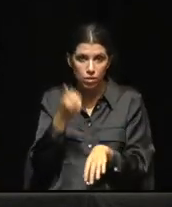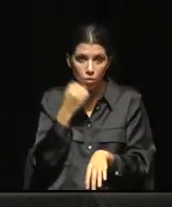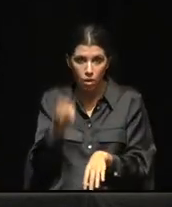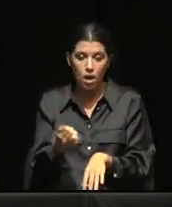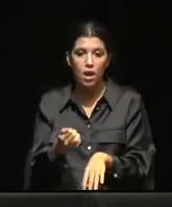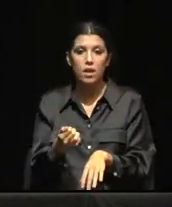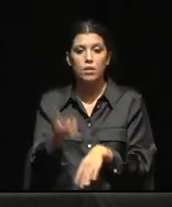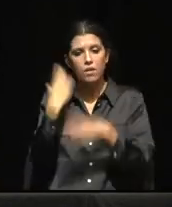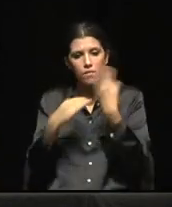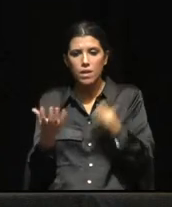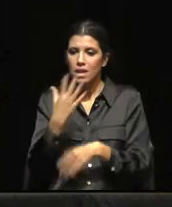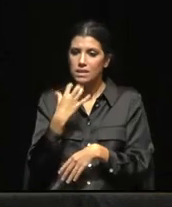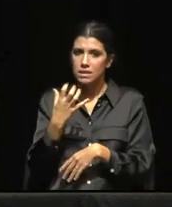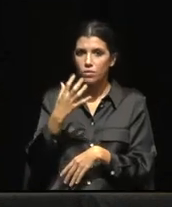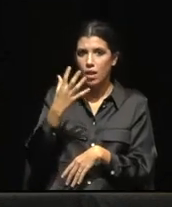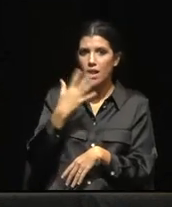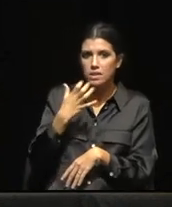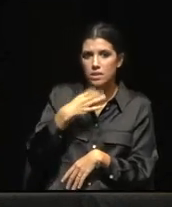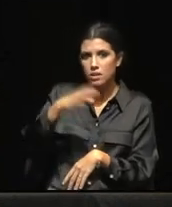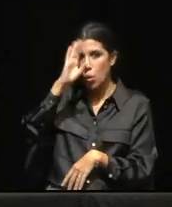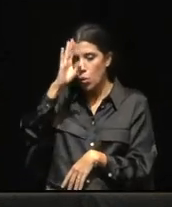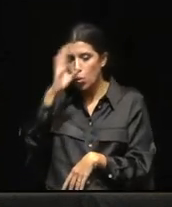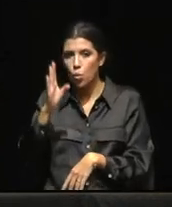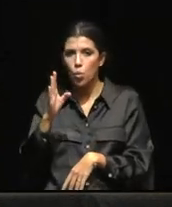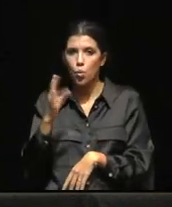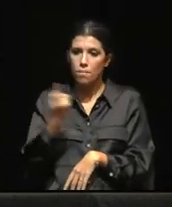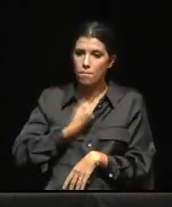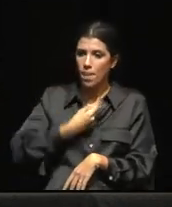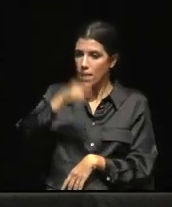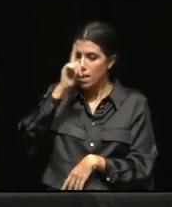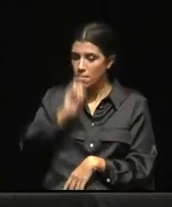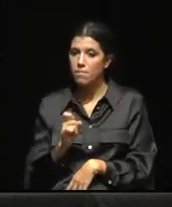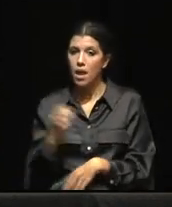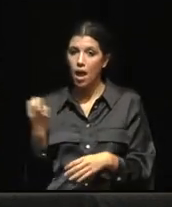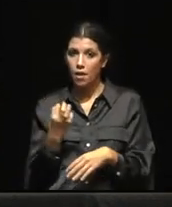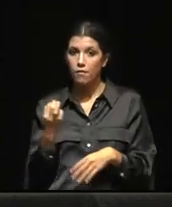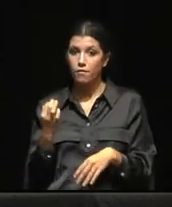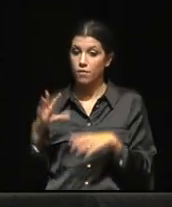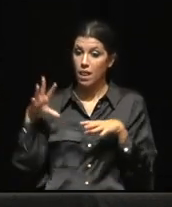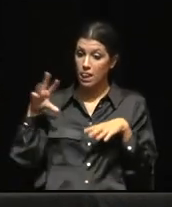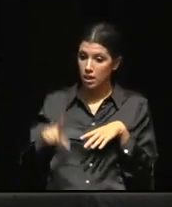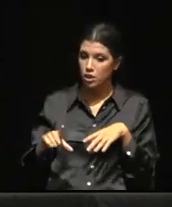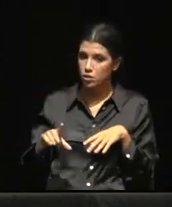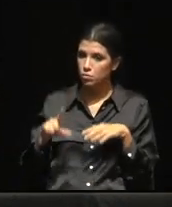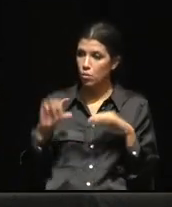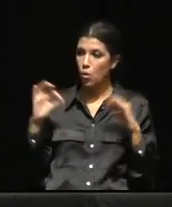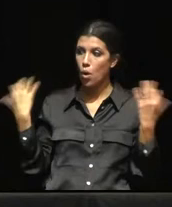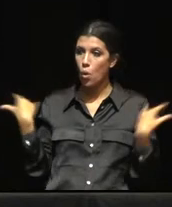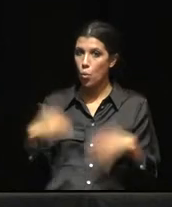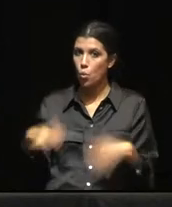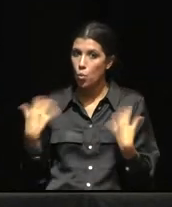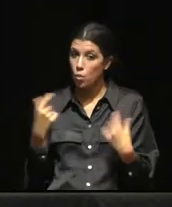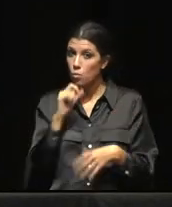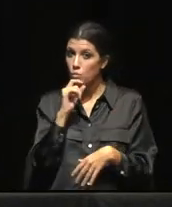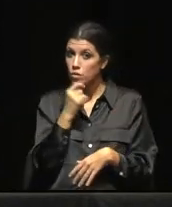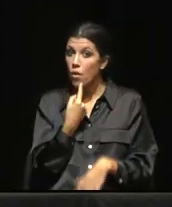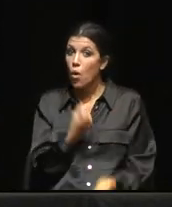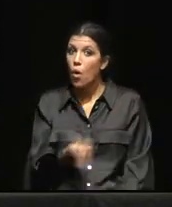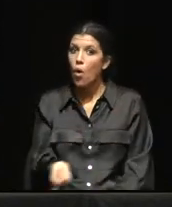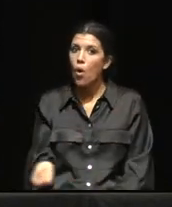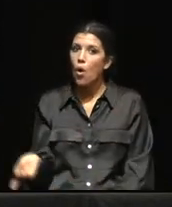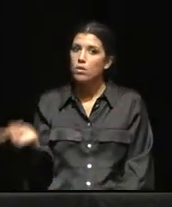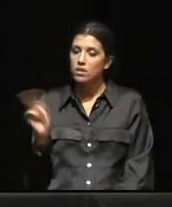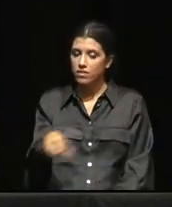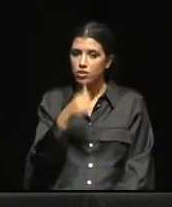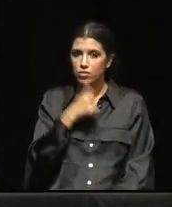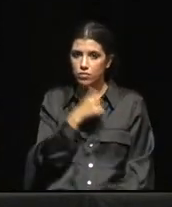aprendizagem precaução e diligência deve fazer-nos Recordar que sobre Lisboa Lisboa paira uma forte possibilidade de um dia voltarmos a sofrer